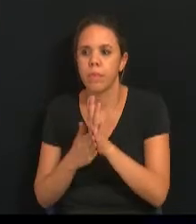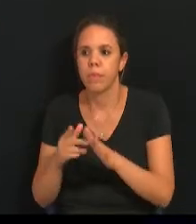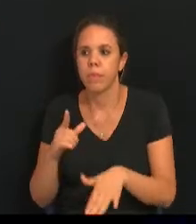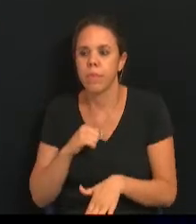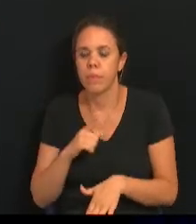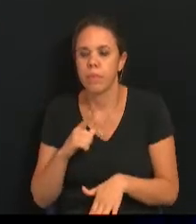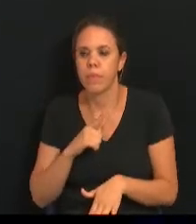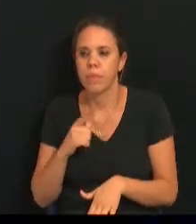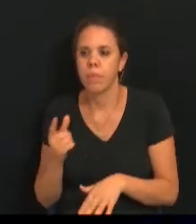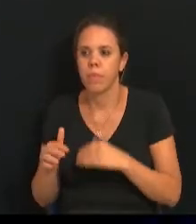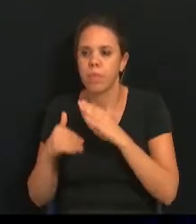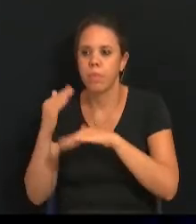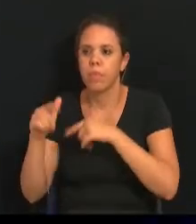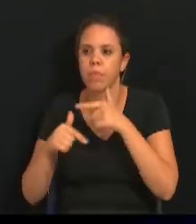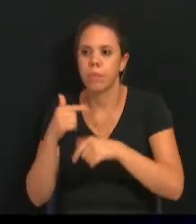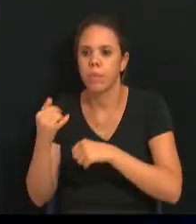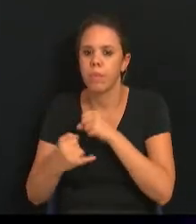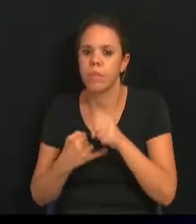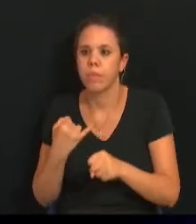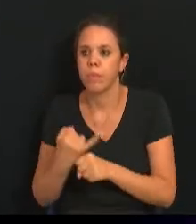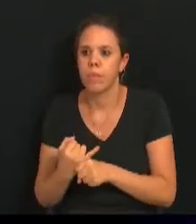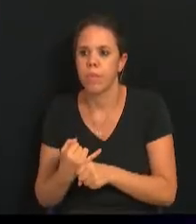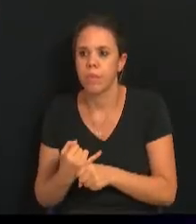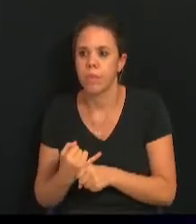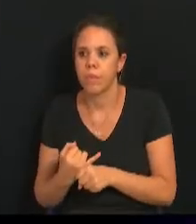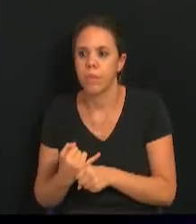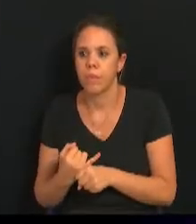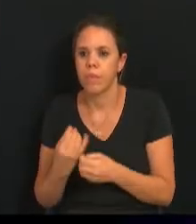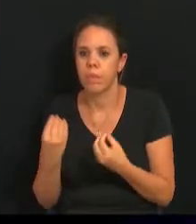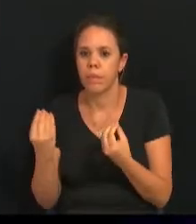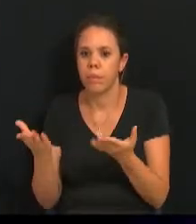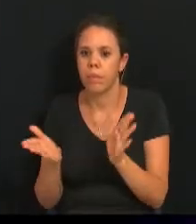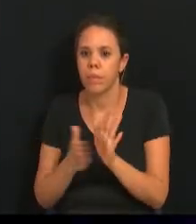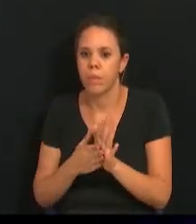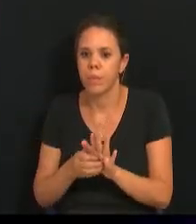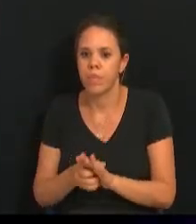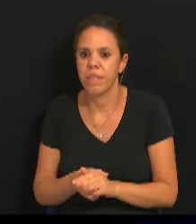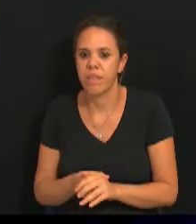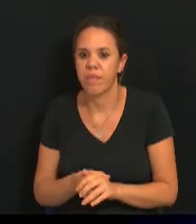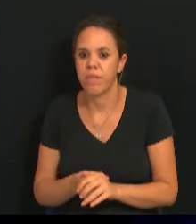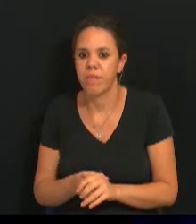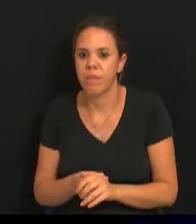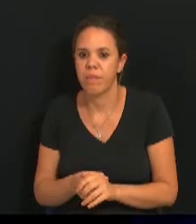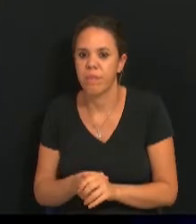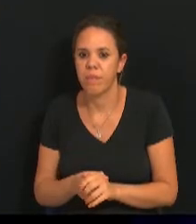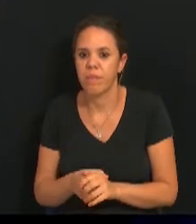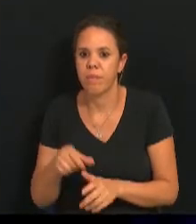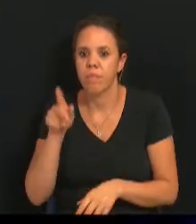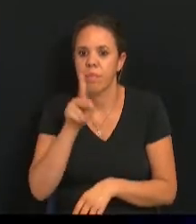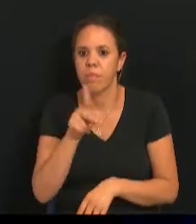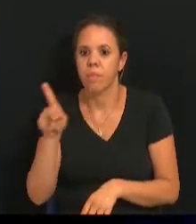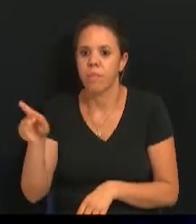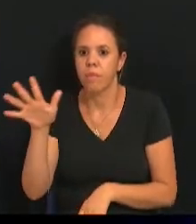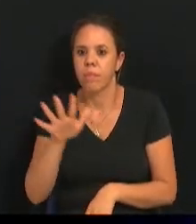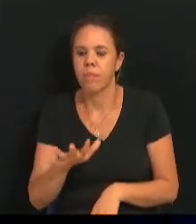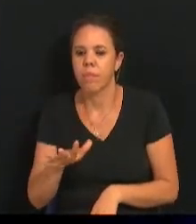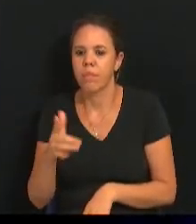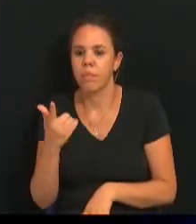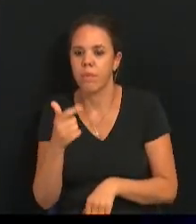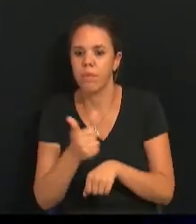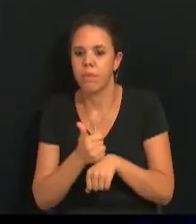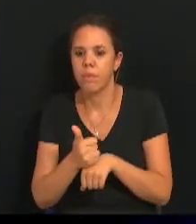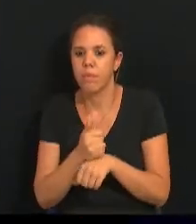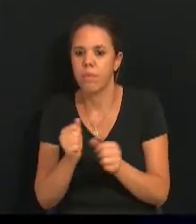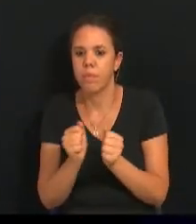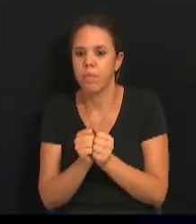desenvolver o trabalho remoto, mas foi ofertado para os professores, né, para o outro profissional que trabalha